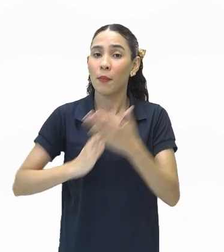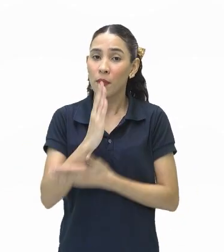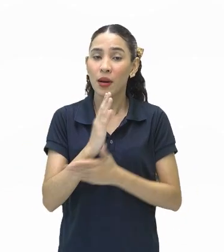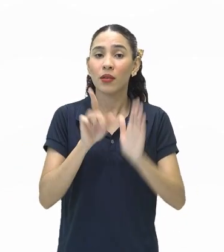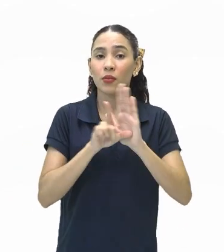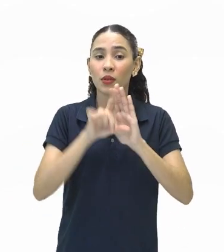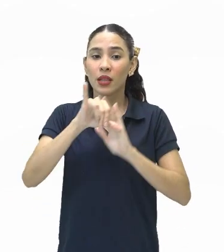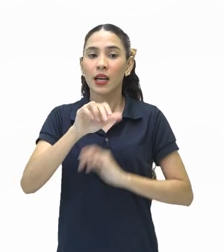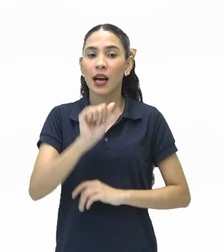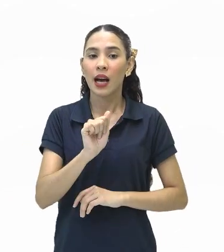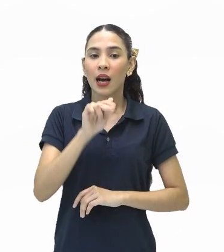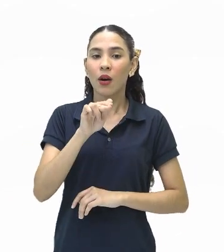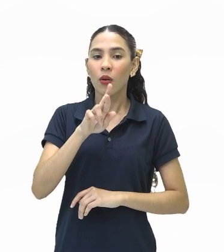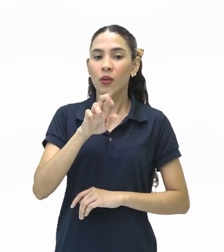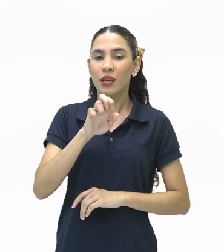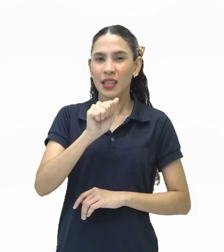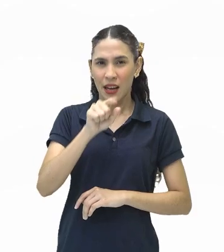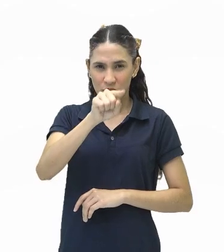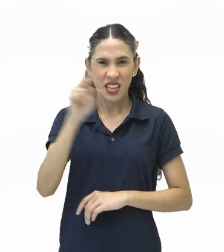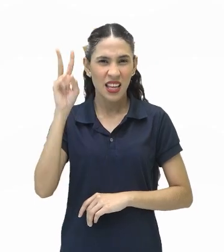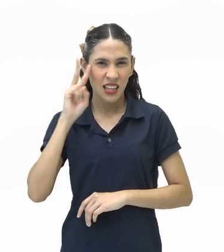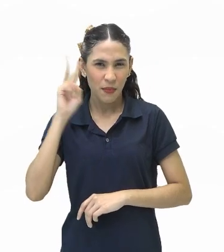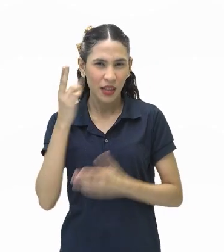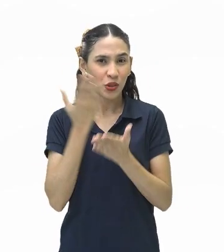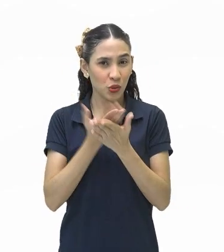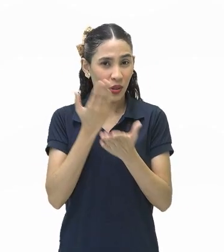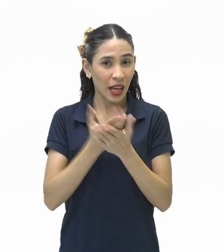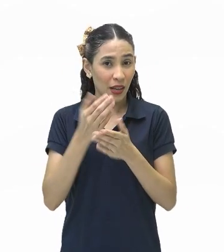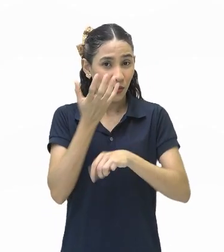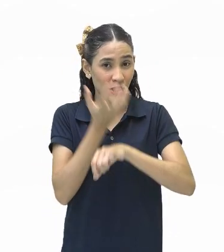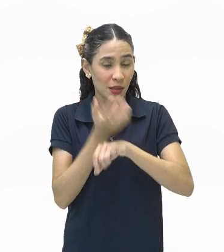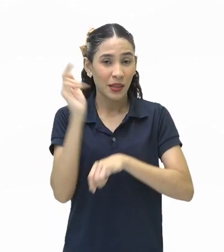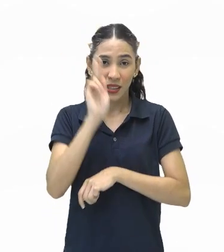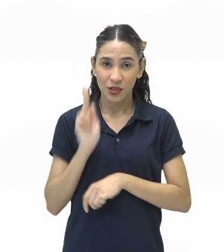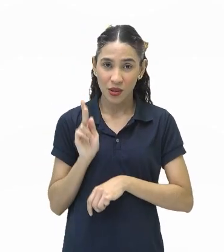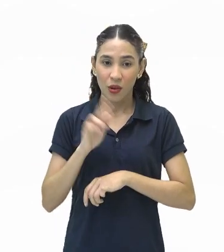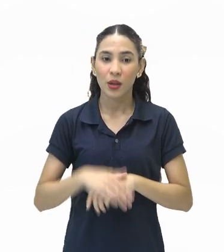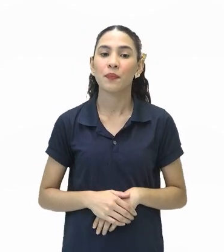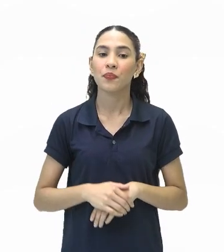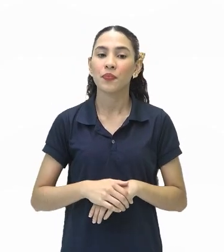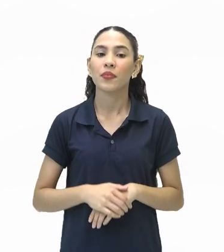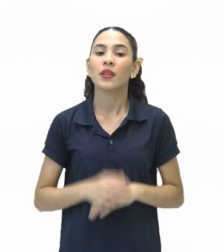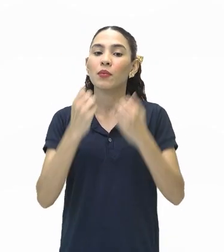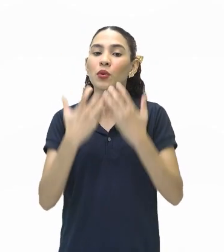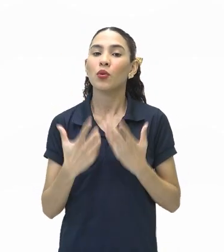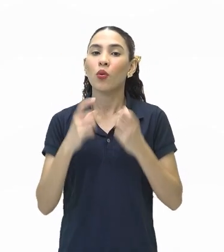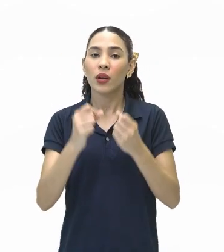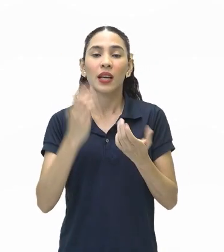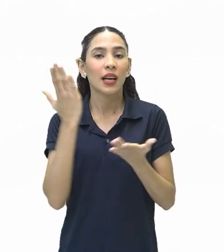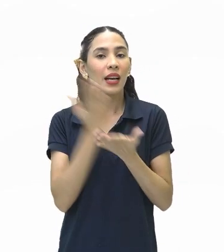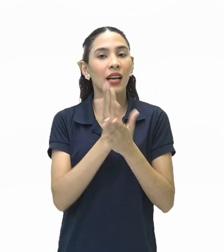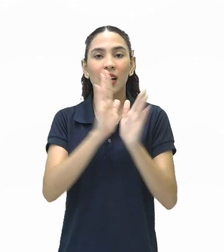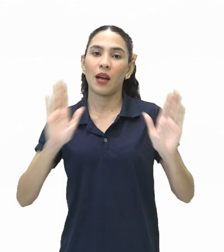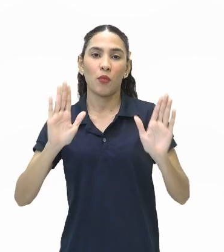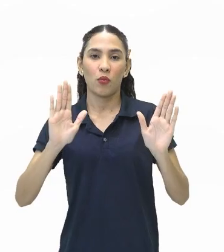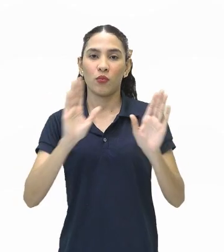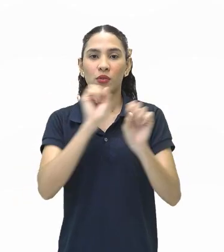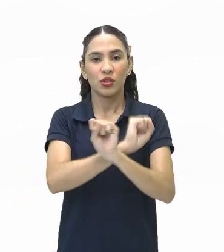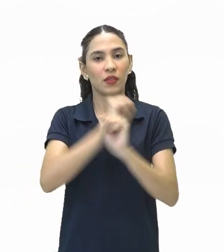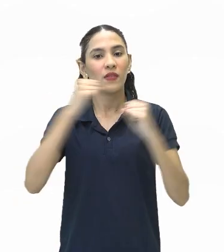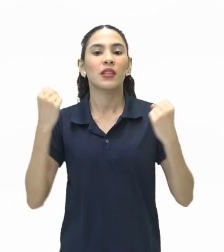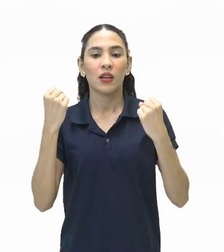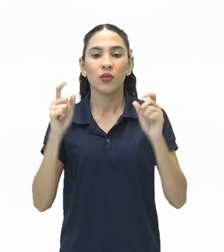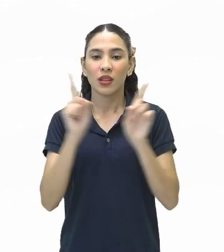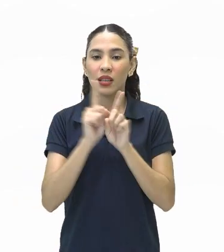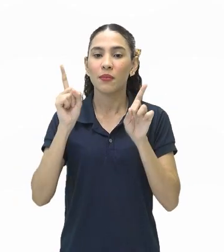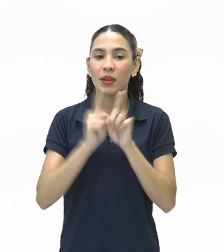Lei Áurea. Estão lembradas dessa lei? Vocês estudaram isso em história. A qual pôs o quê? Pôs fim à